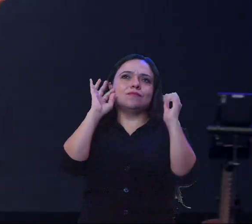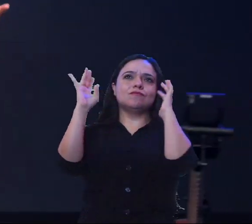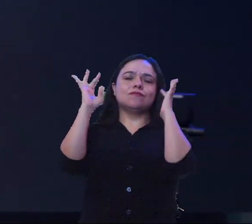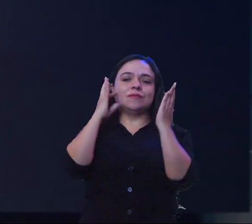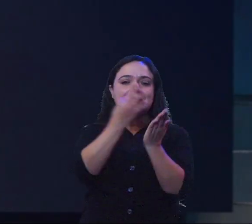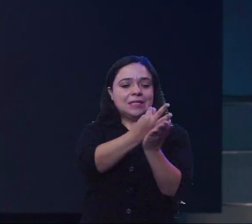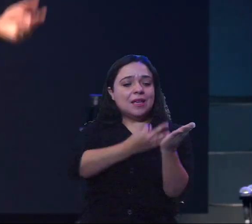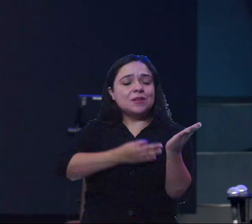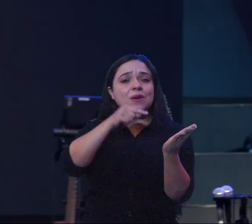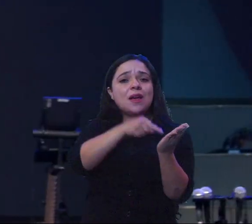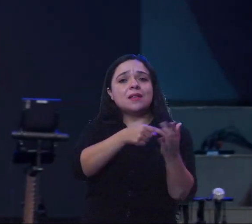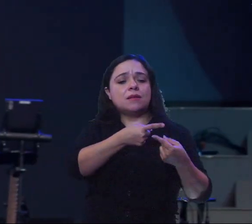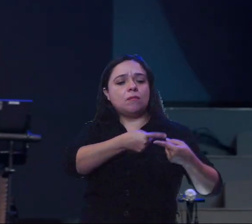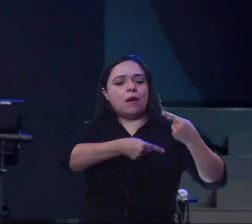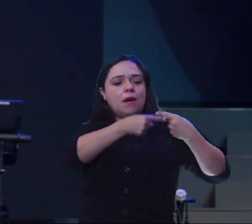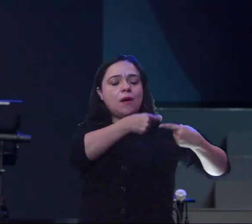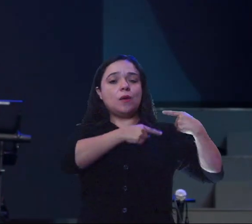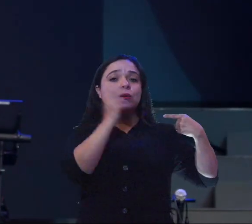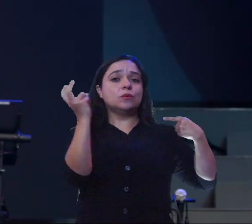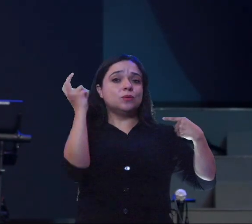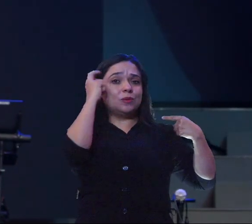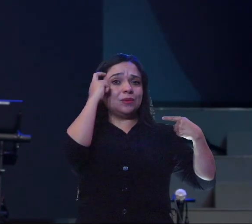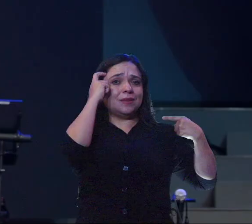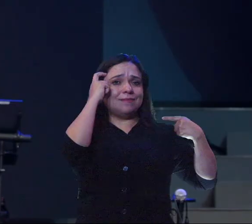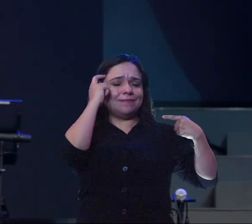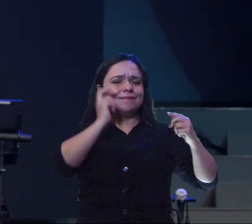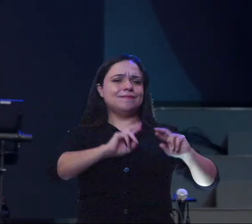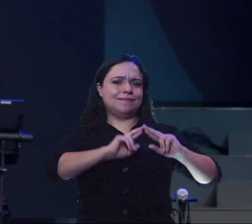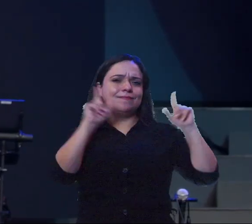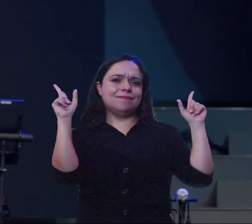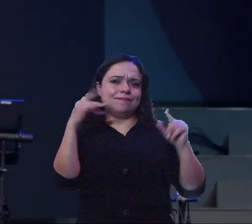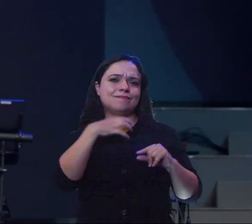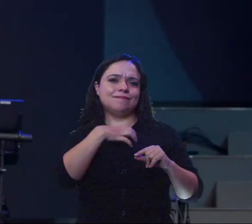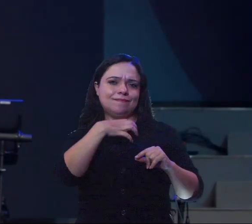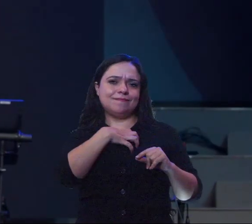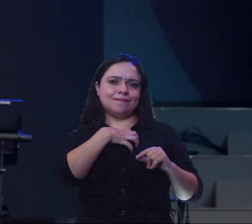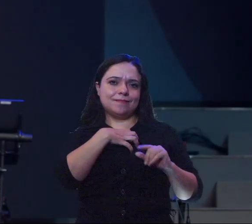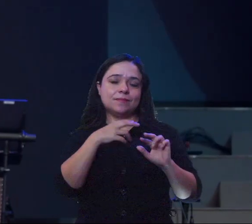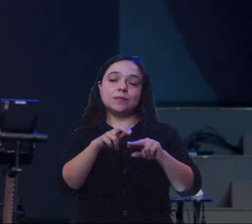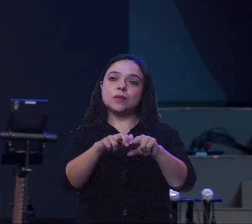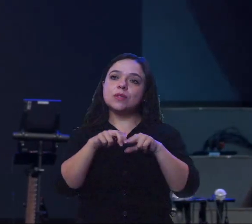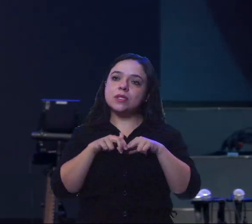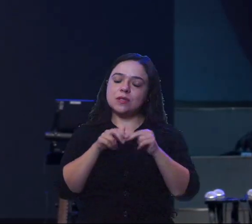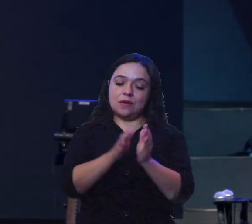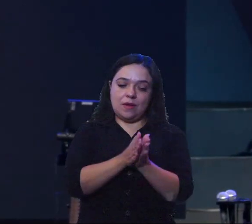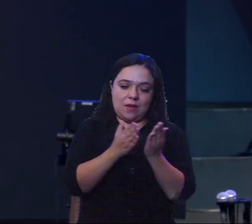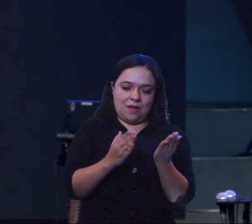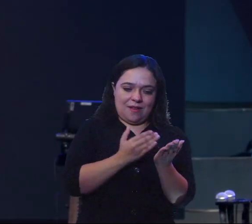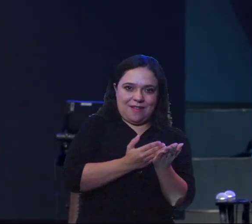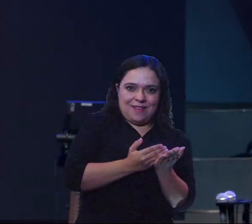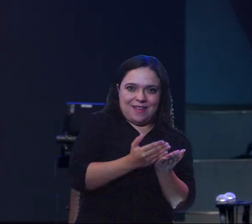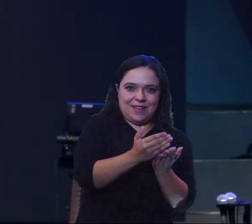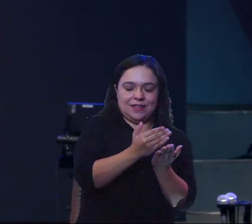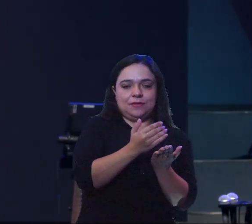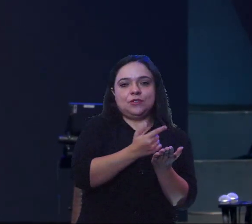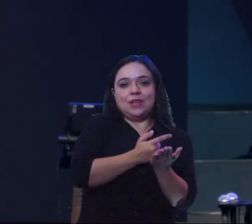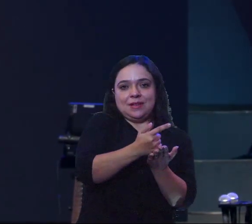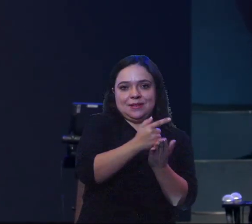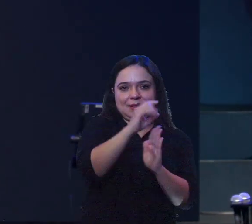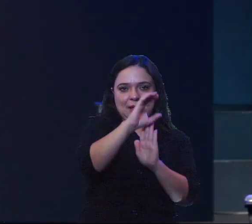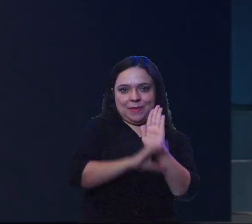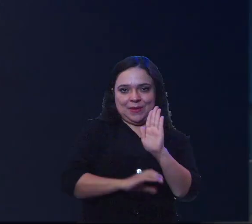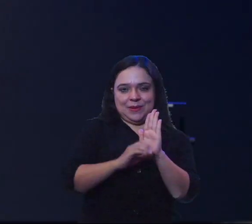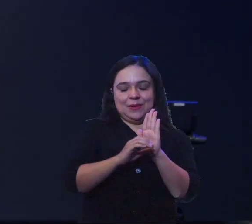contexto cultural daquela época. E é tão complicado, mas ainda assim, no versículo que nós lemos, versículo 10 e 11, vai dizer que,